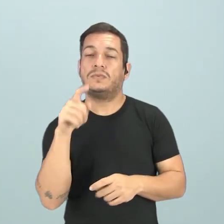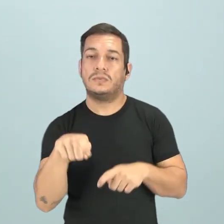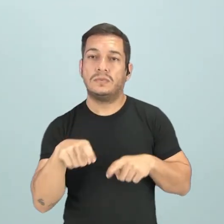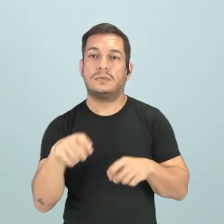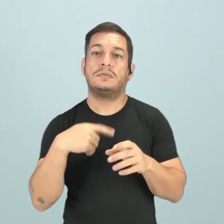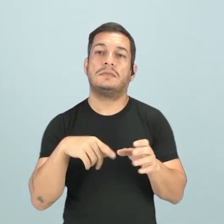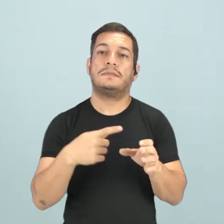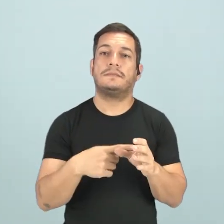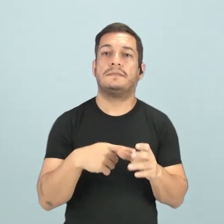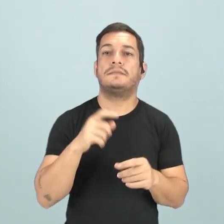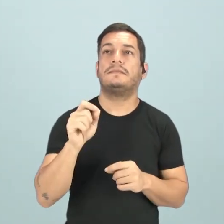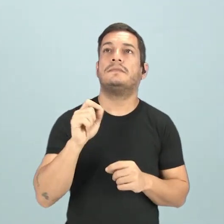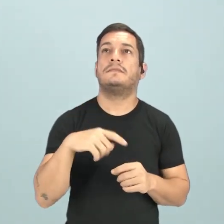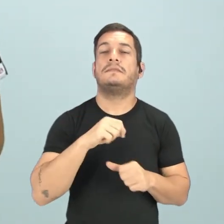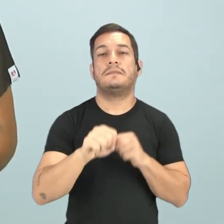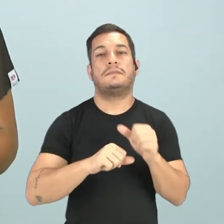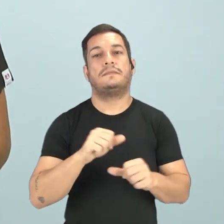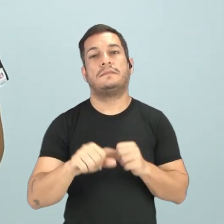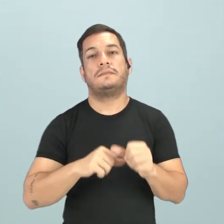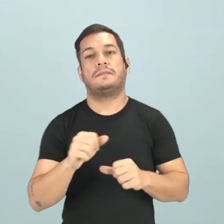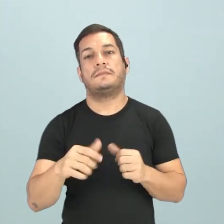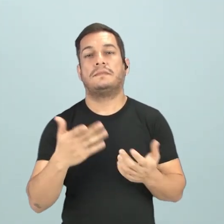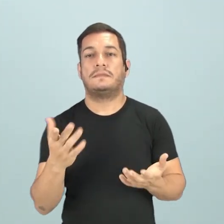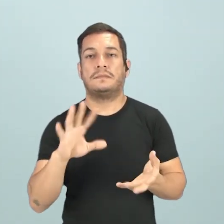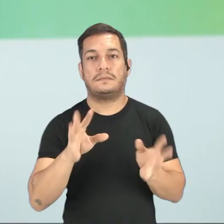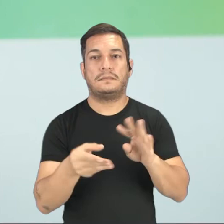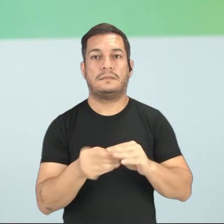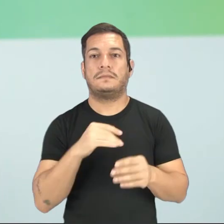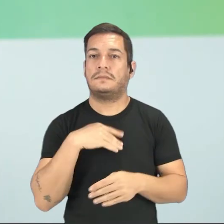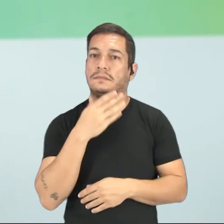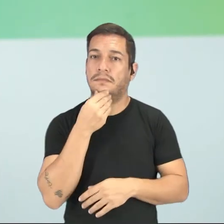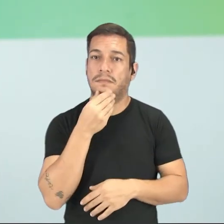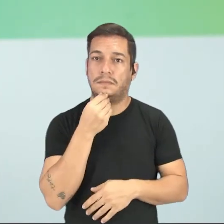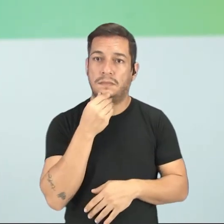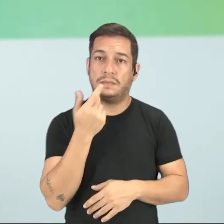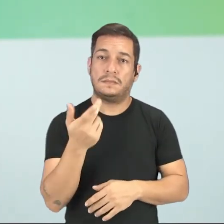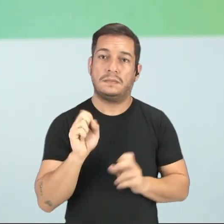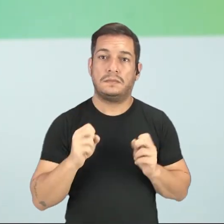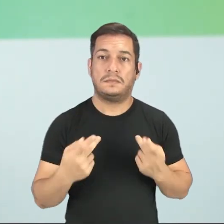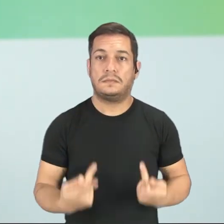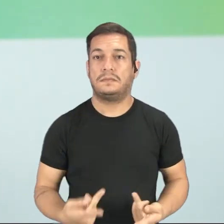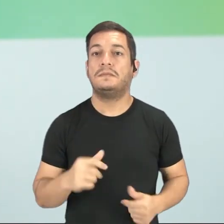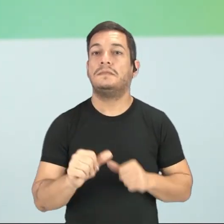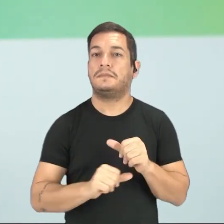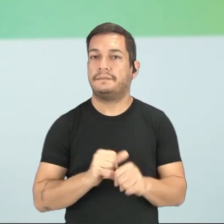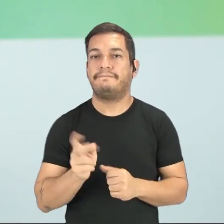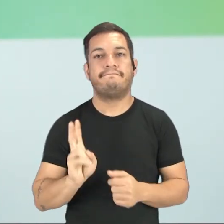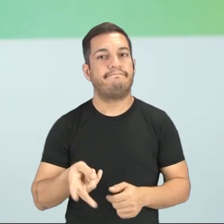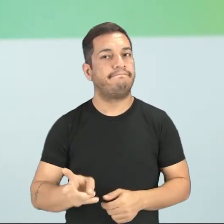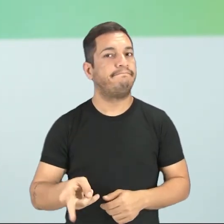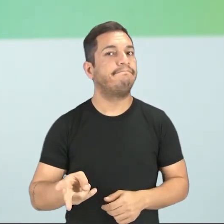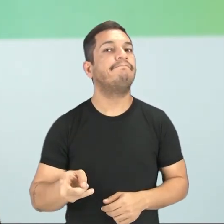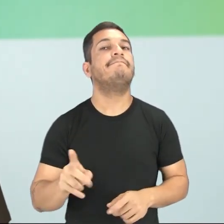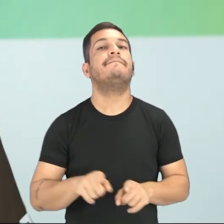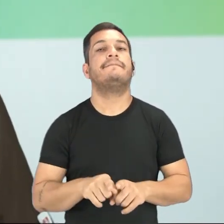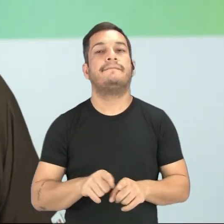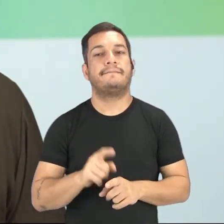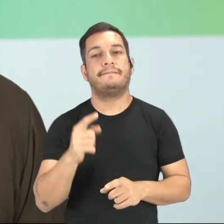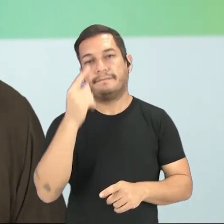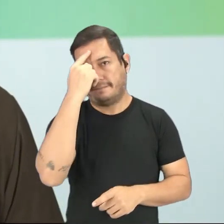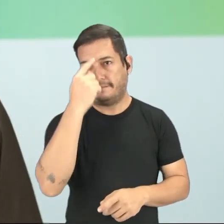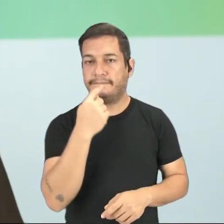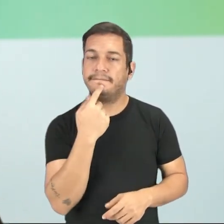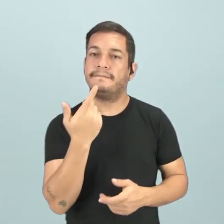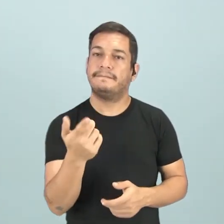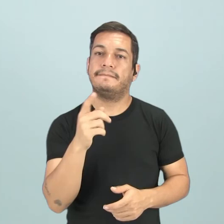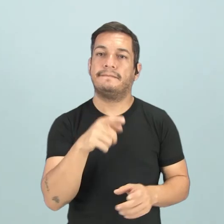paisagem urbana, elas foram modificadas ou transformadas pelo homem, né? O ser humano ele modifica constantemente essa paisagem,